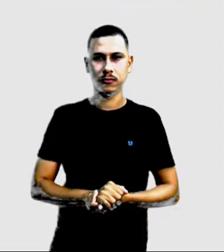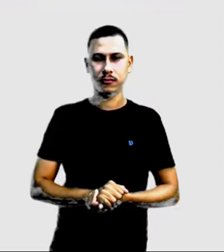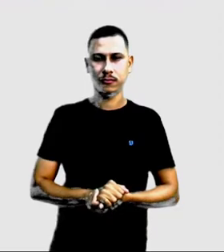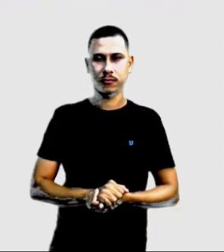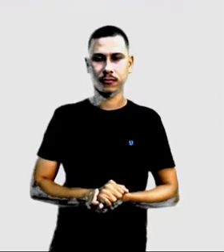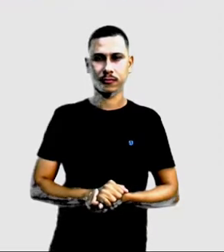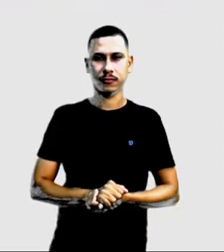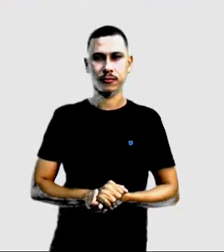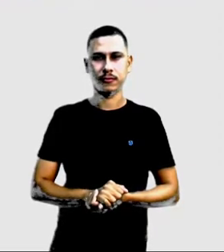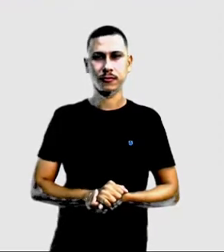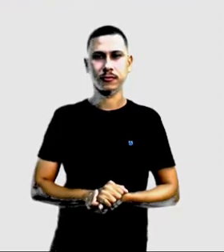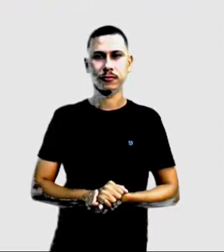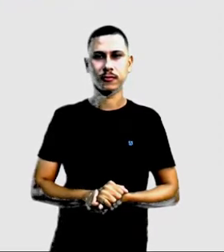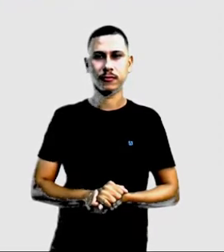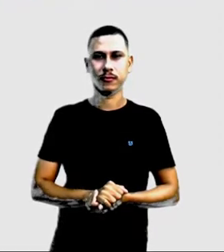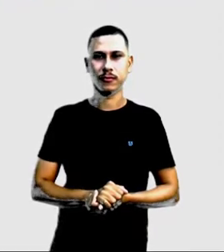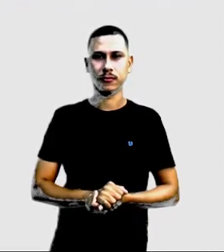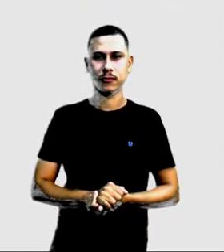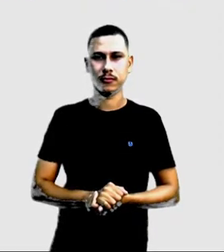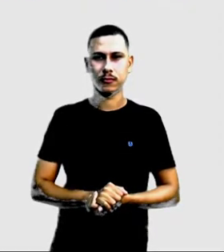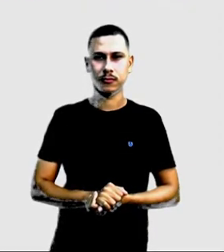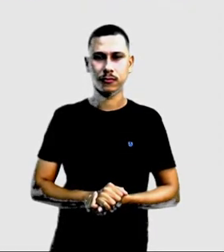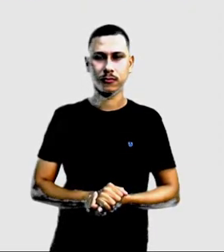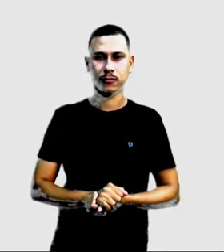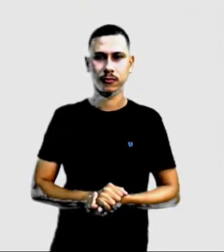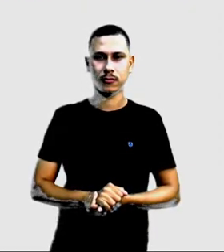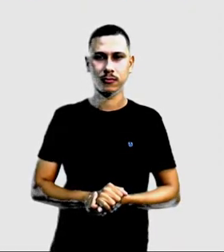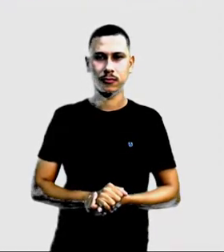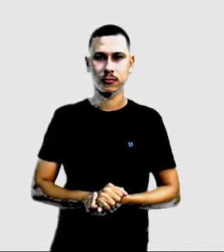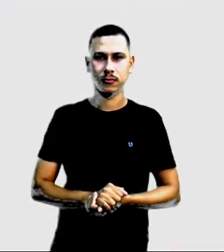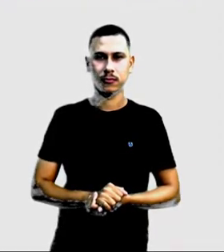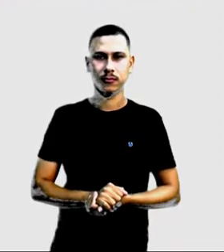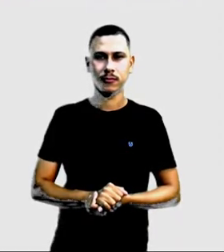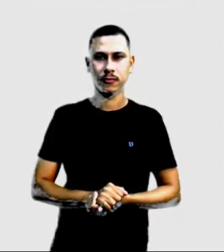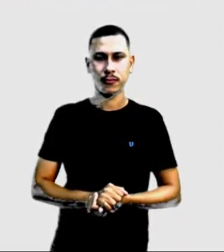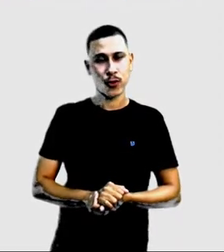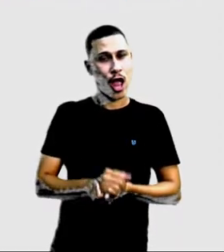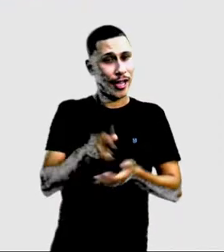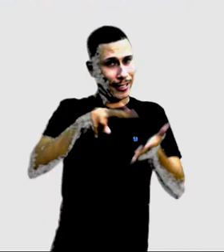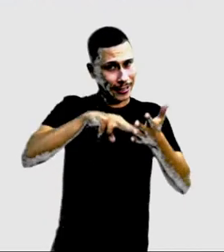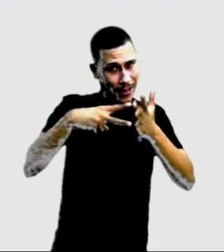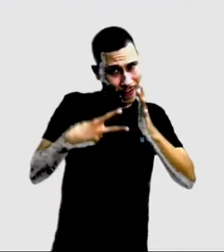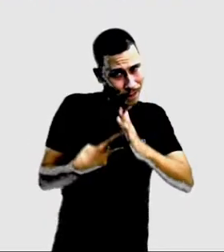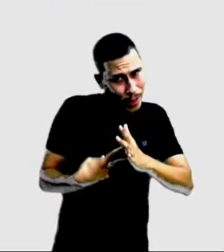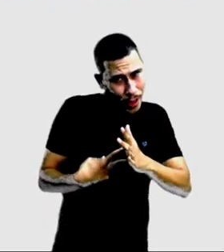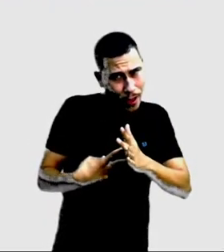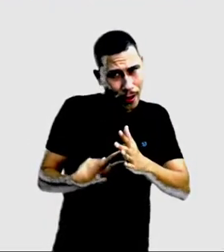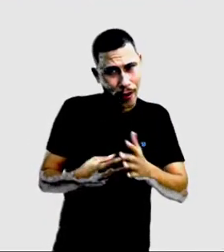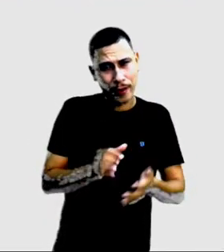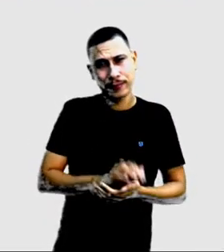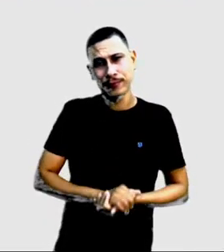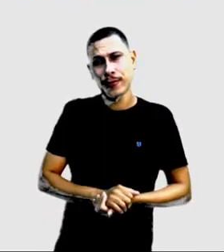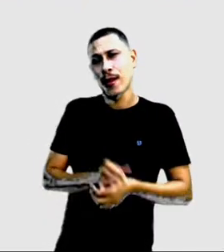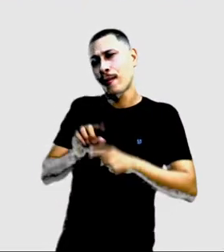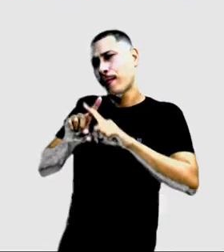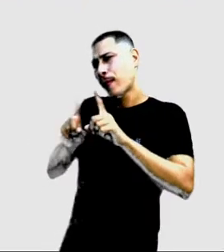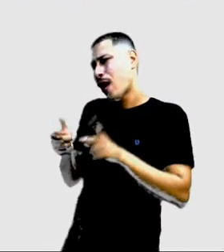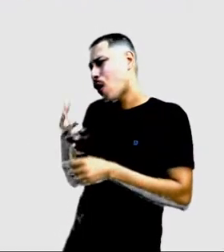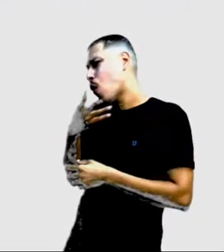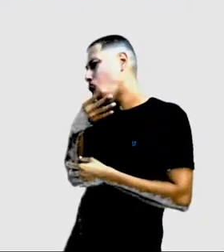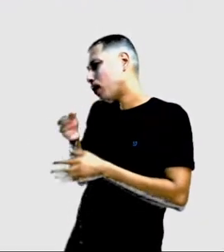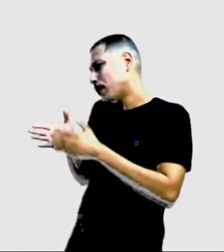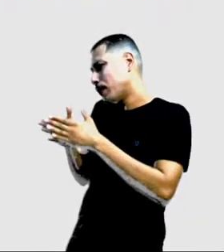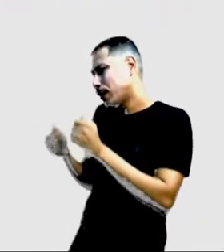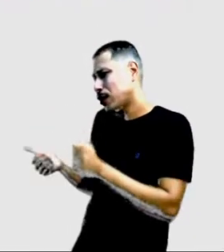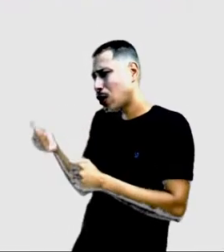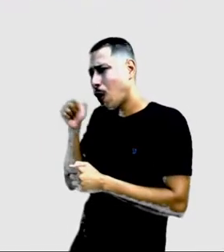while talking her sister. Que seria, apesar de ele ter pedido a ela que,